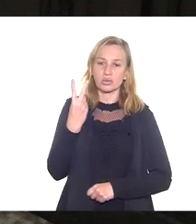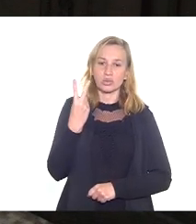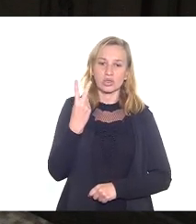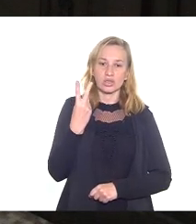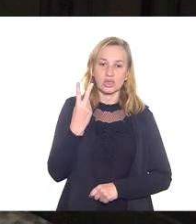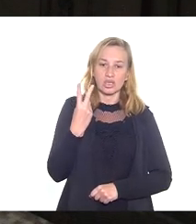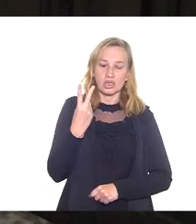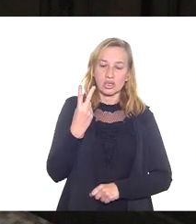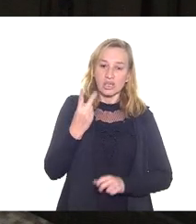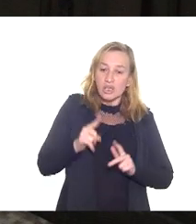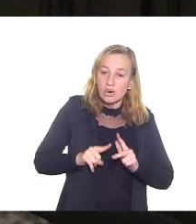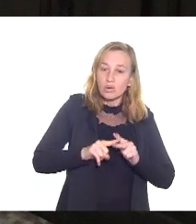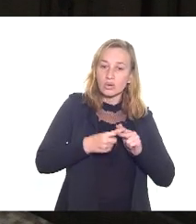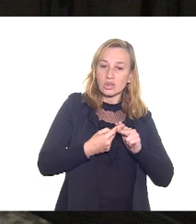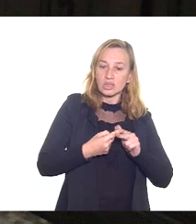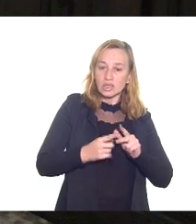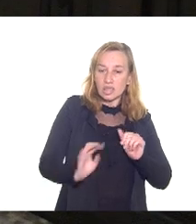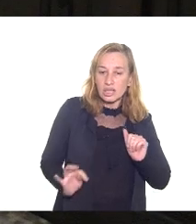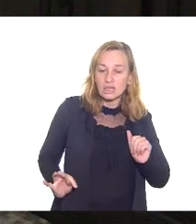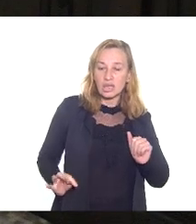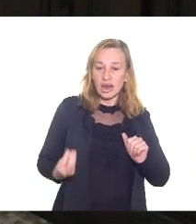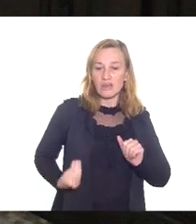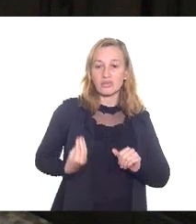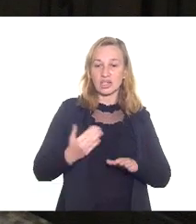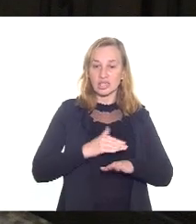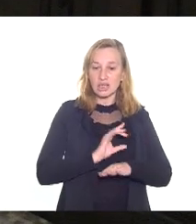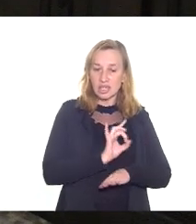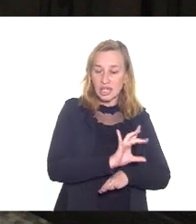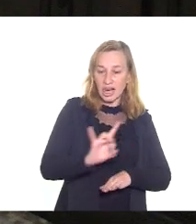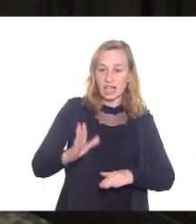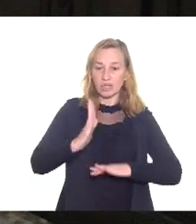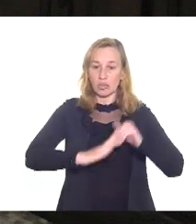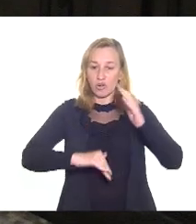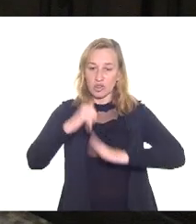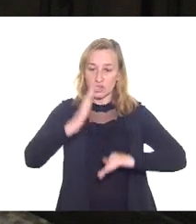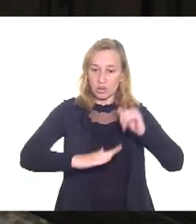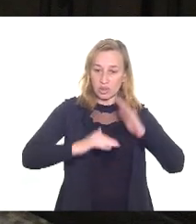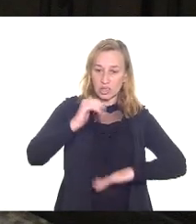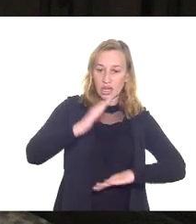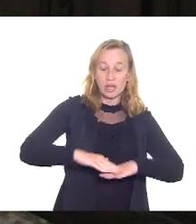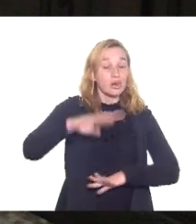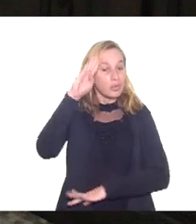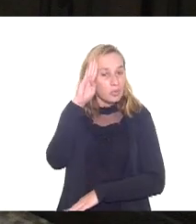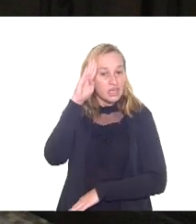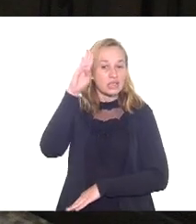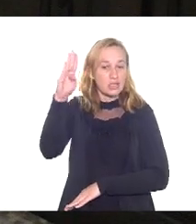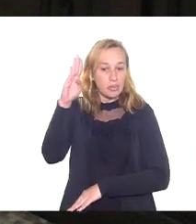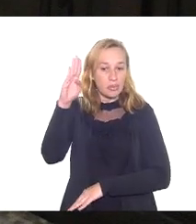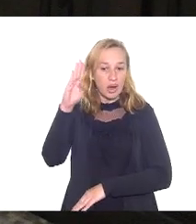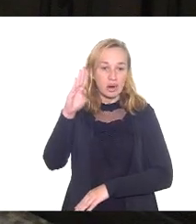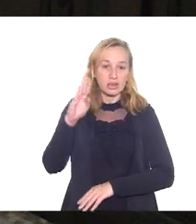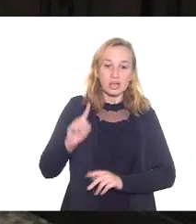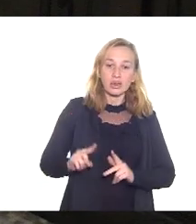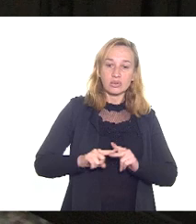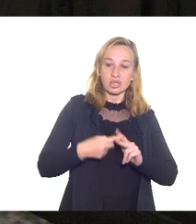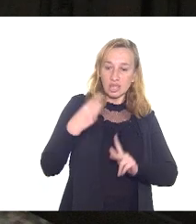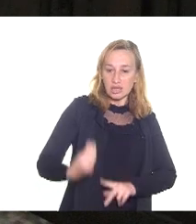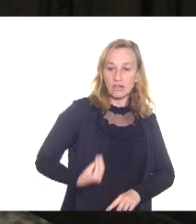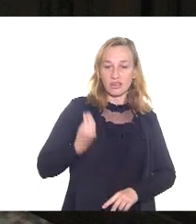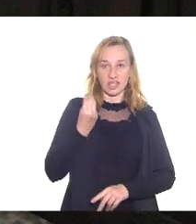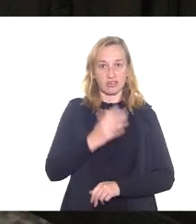e restaurando a dignidade desses trabalhadores tão fundamentais à manutenção à